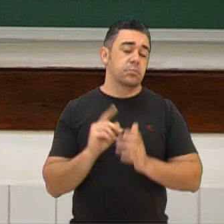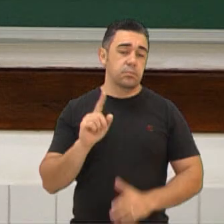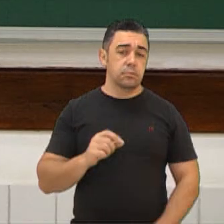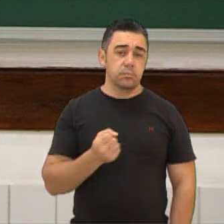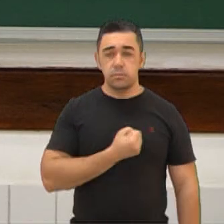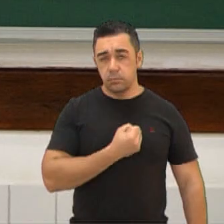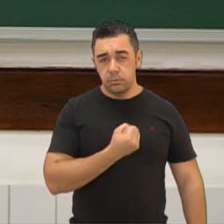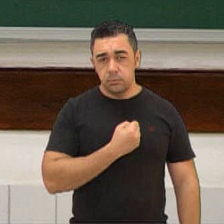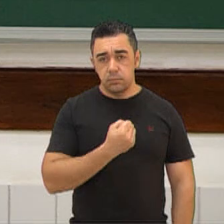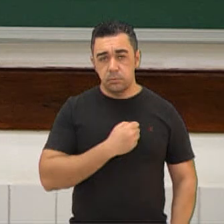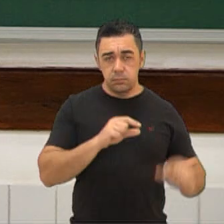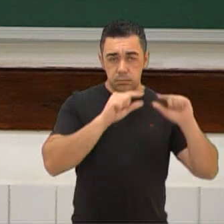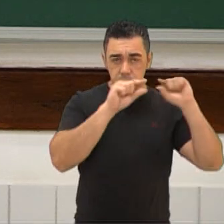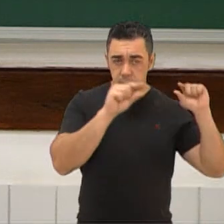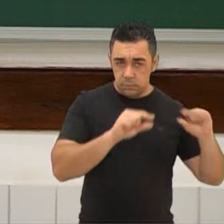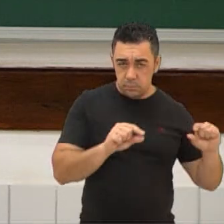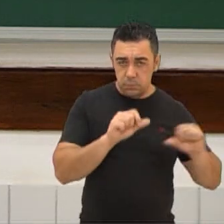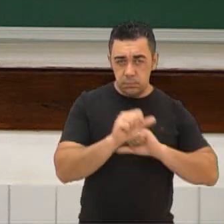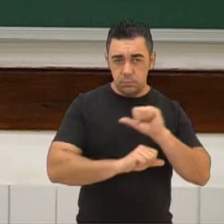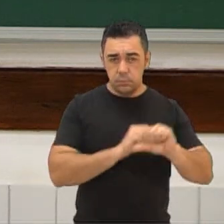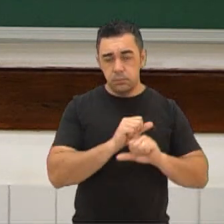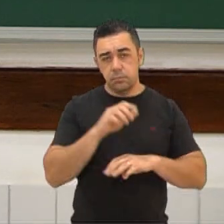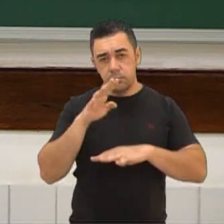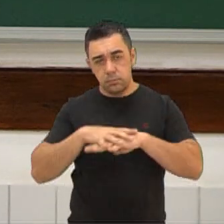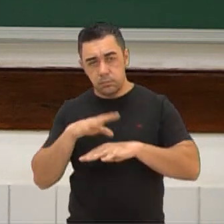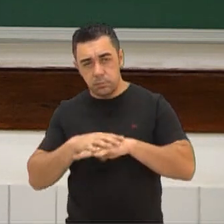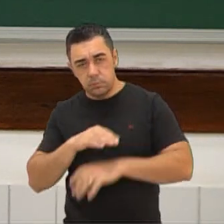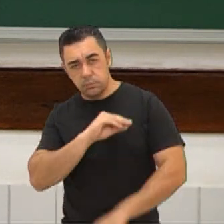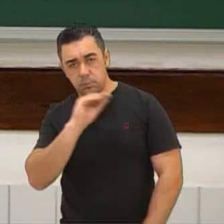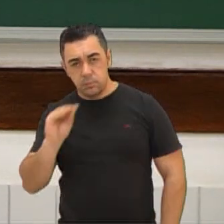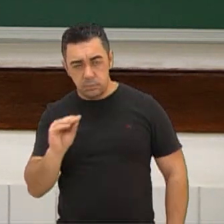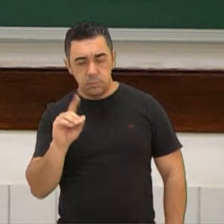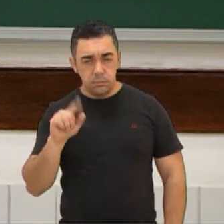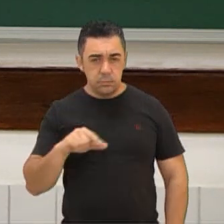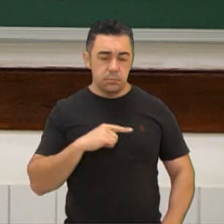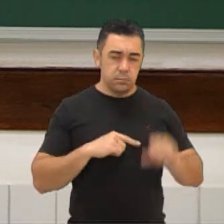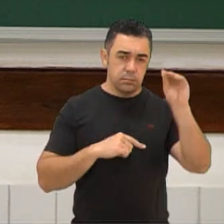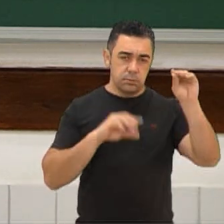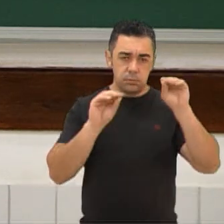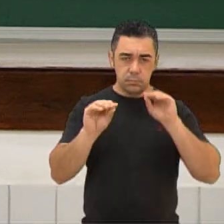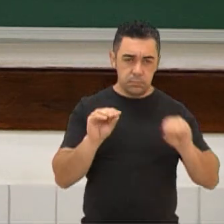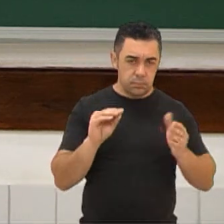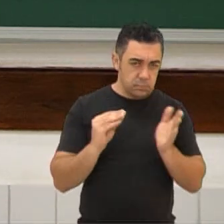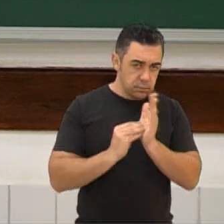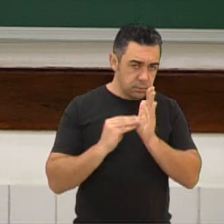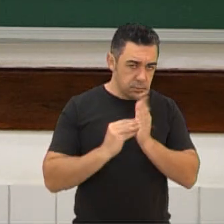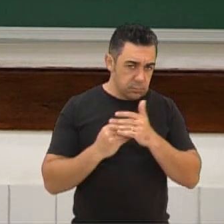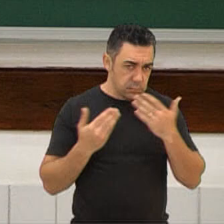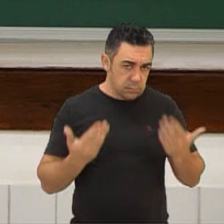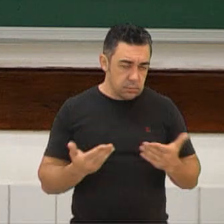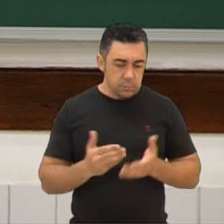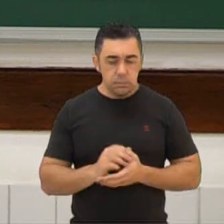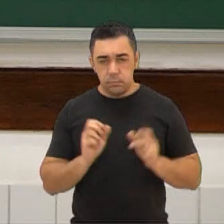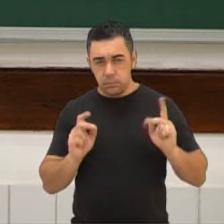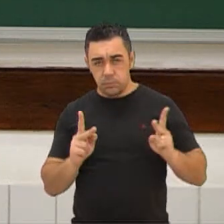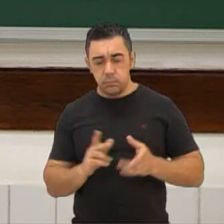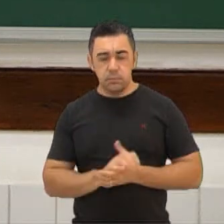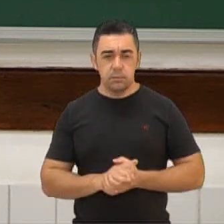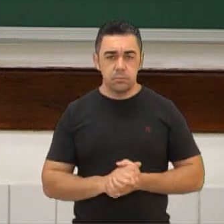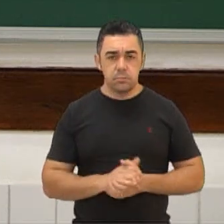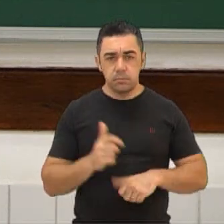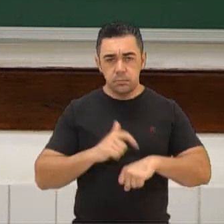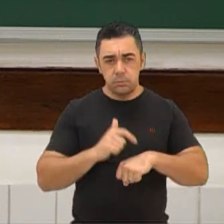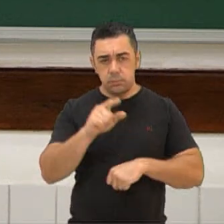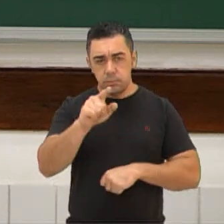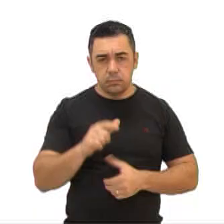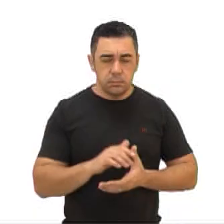algébrica, usando a simbologia matemática, nesses campos que estão em branco, que eles estão vazios. Ok?